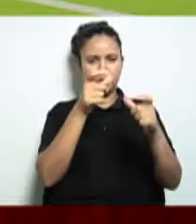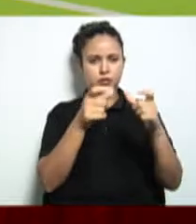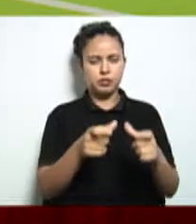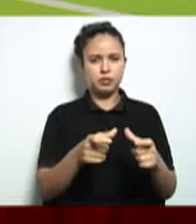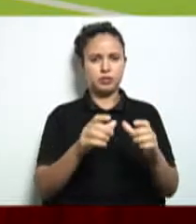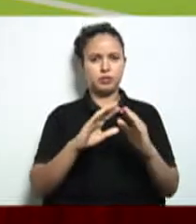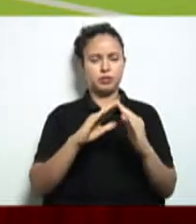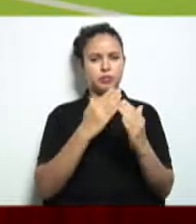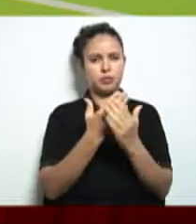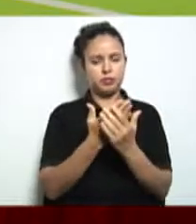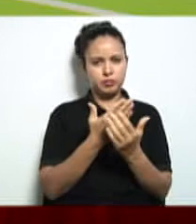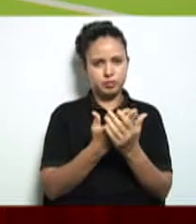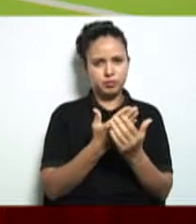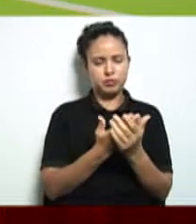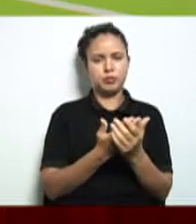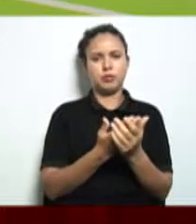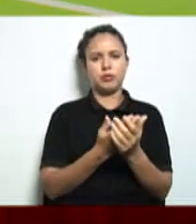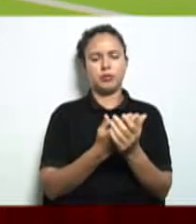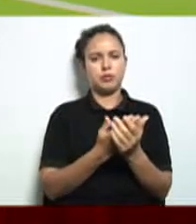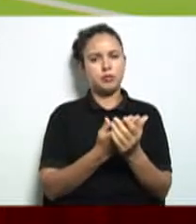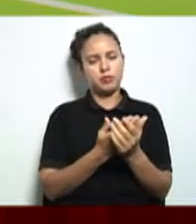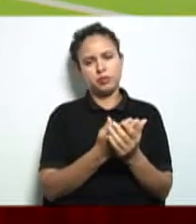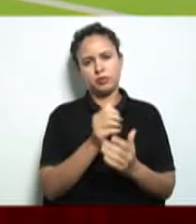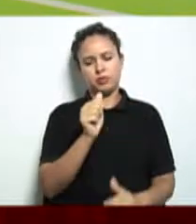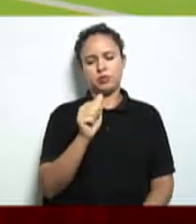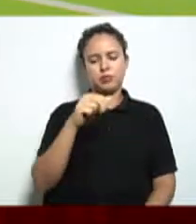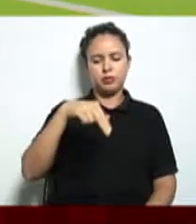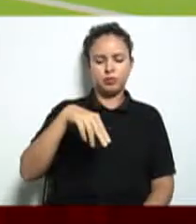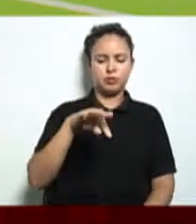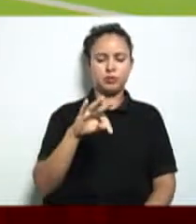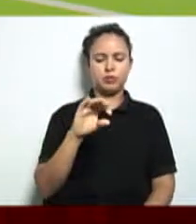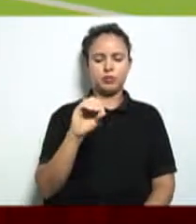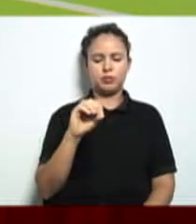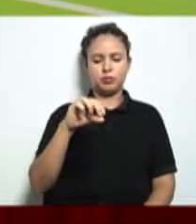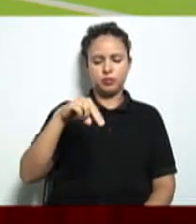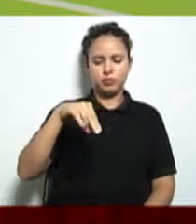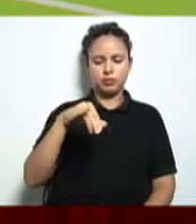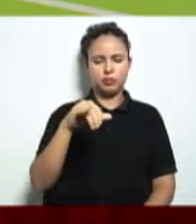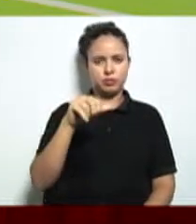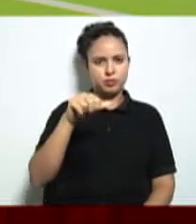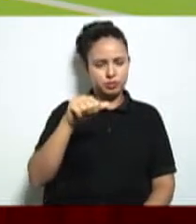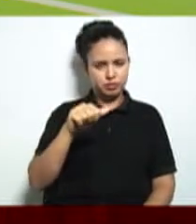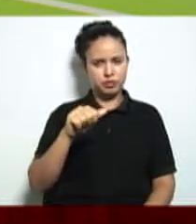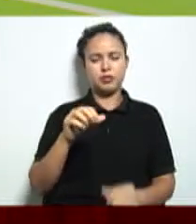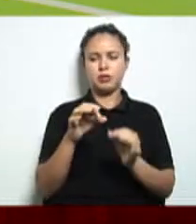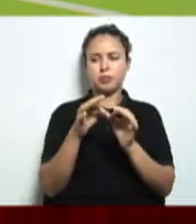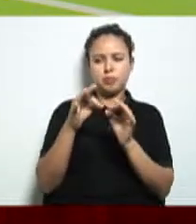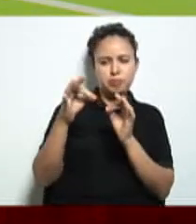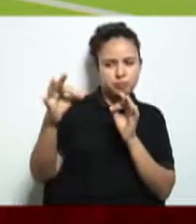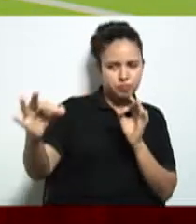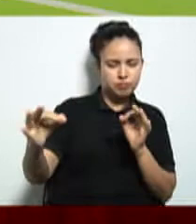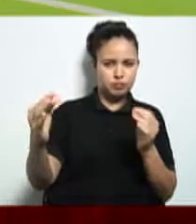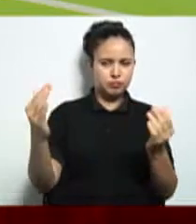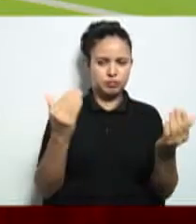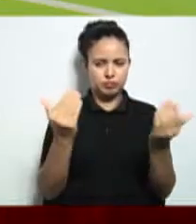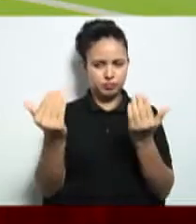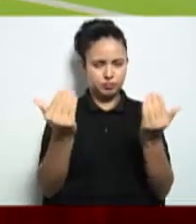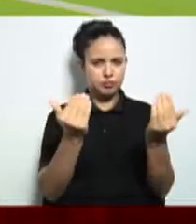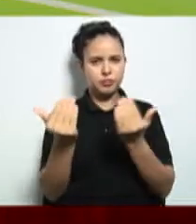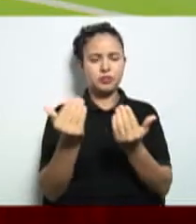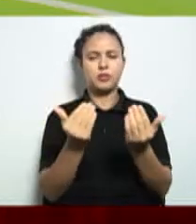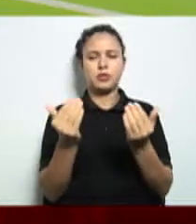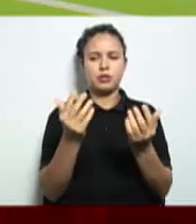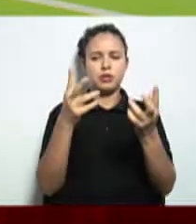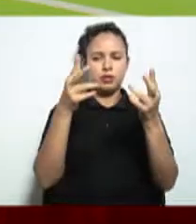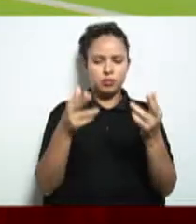escola professora Antônia Vieira Frota. Então, vou comparar, ver se elas têm essa mesma função, se elas têm a